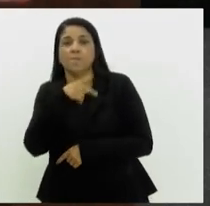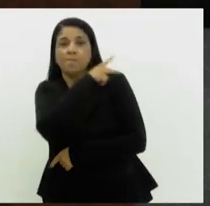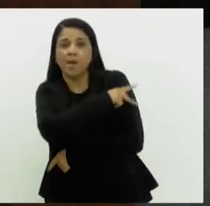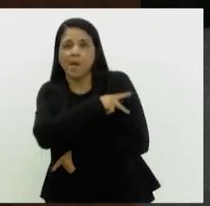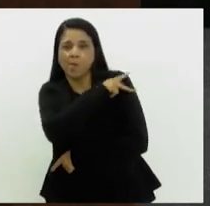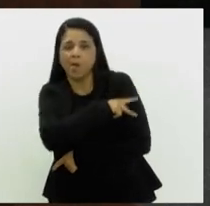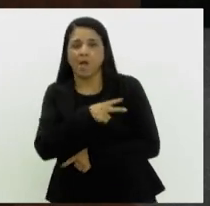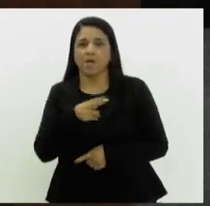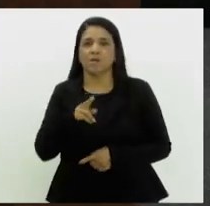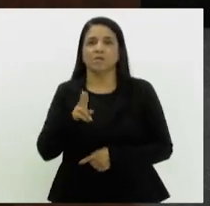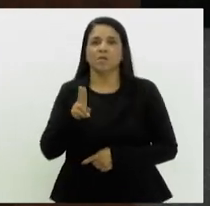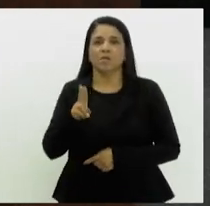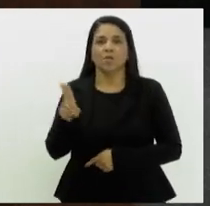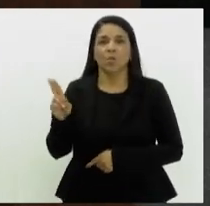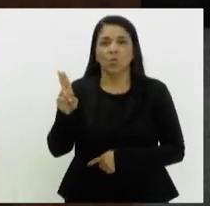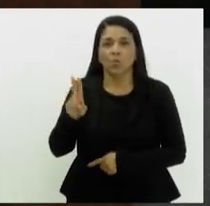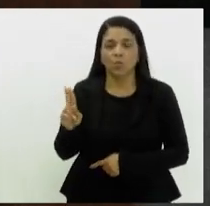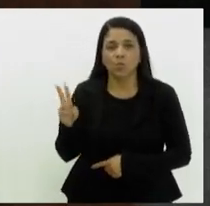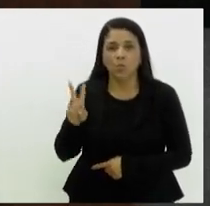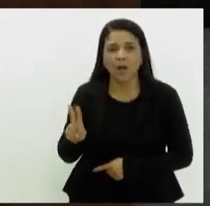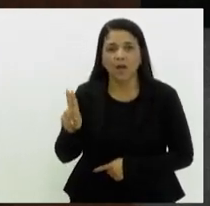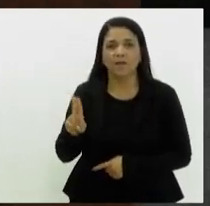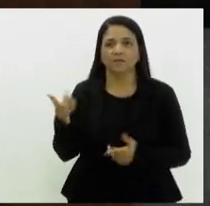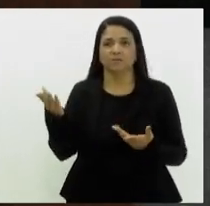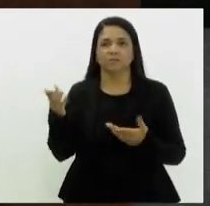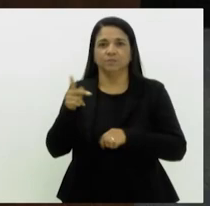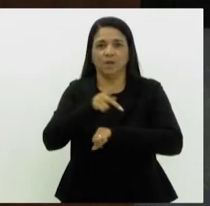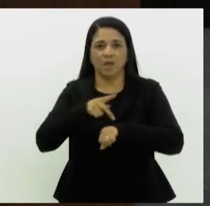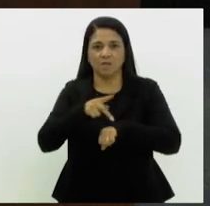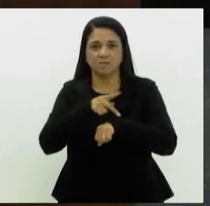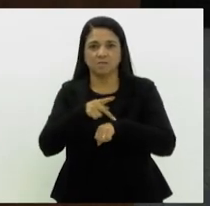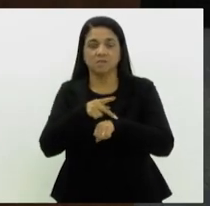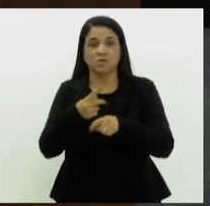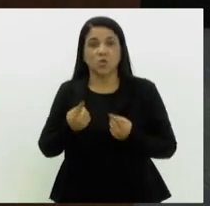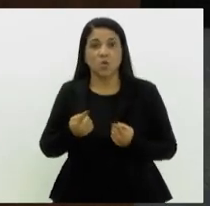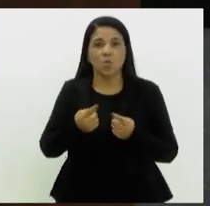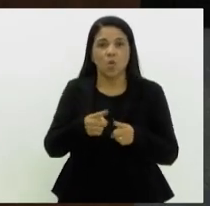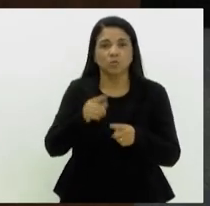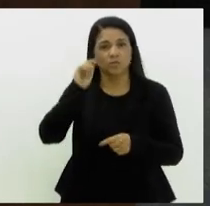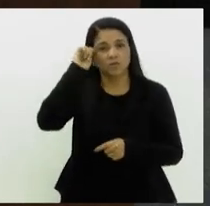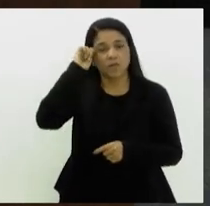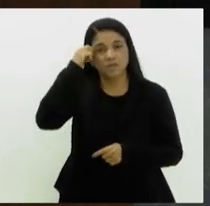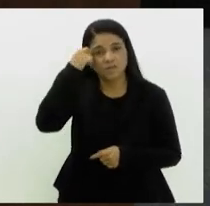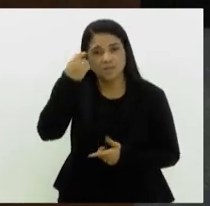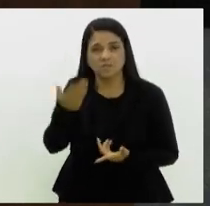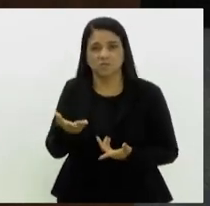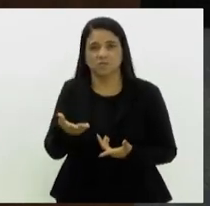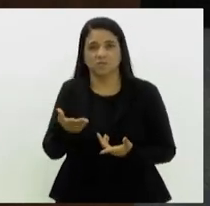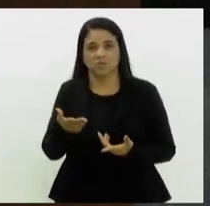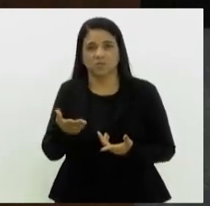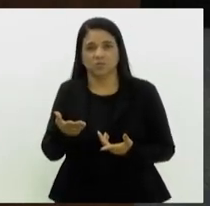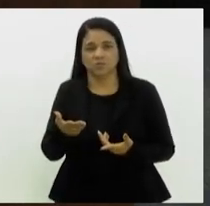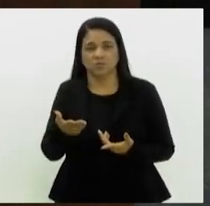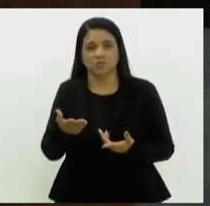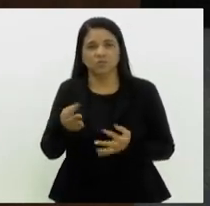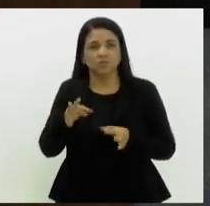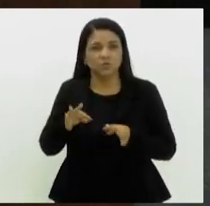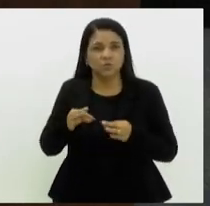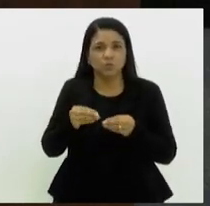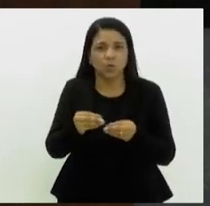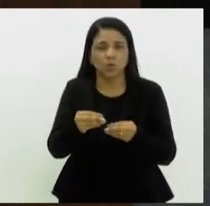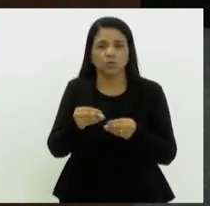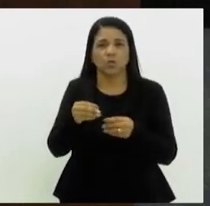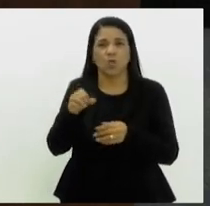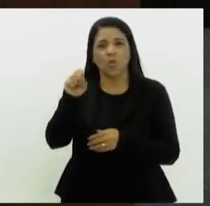povo de Cuba. Então a gente se posiciona contra o racismo, contra a investida de todo um Ocidente que tem a